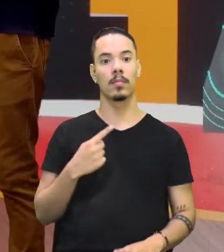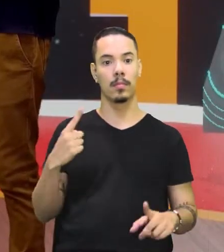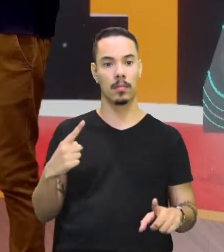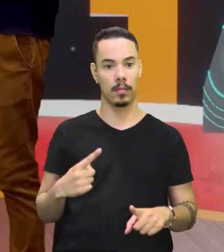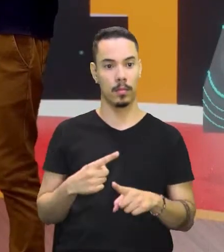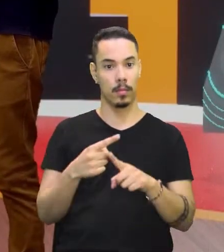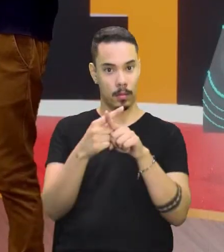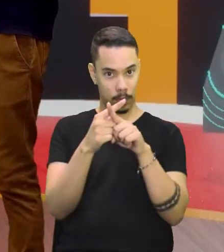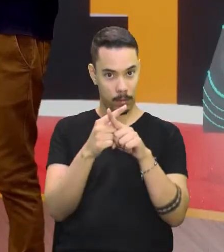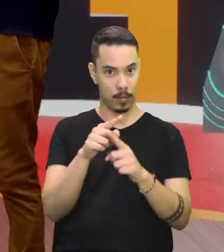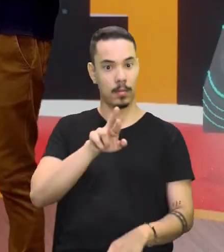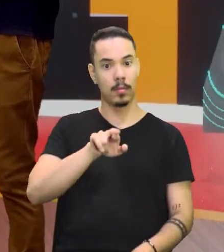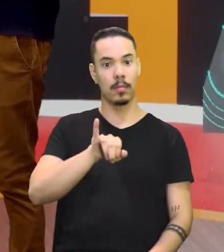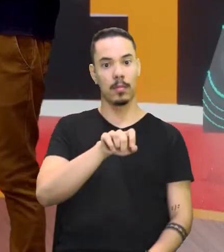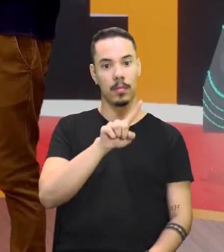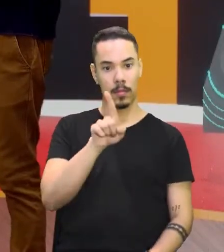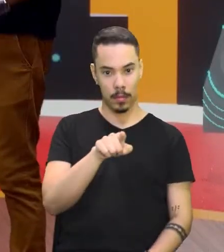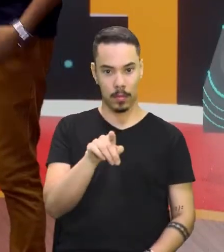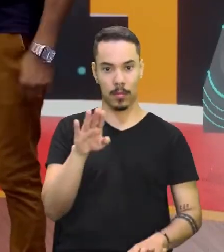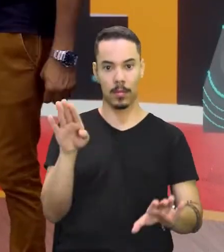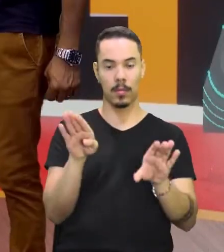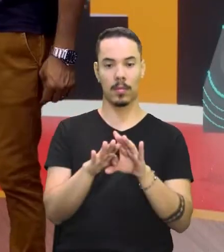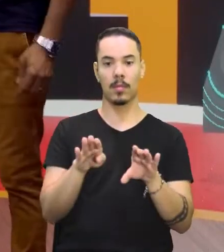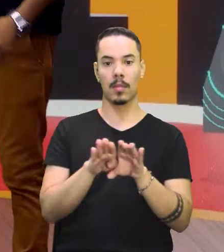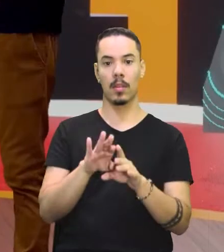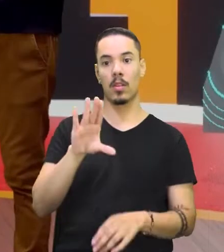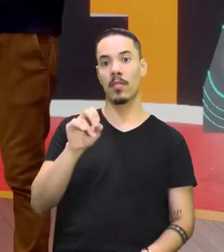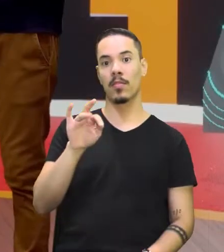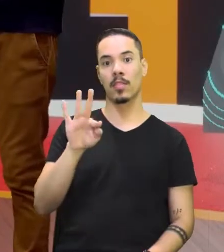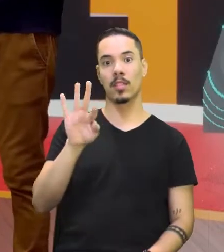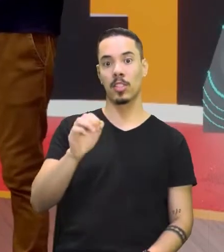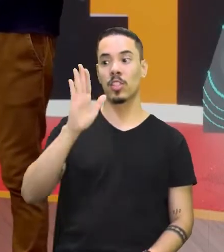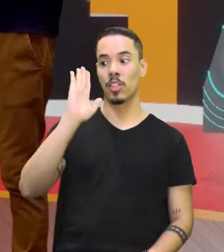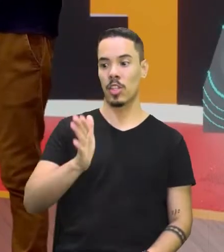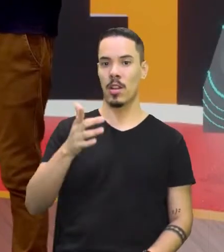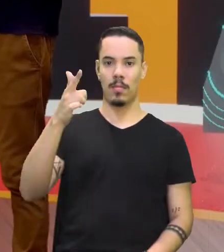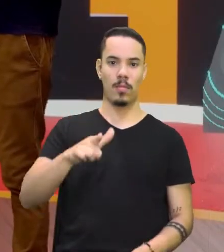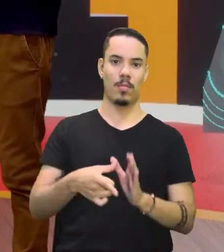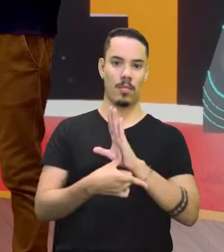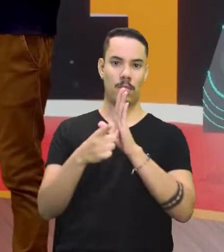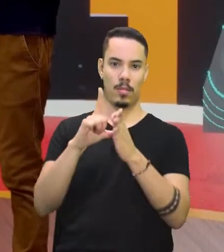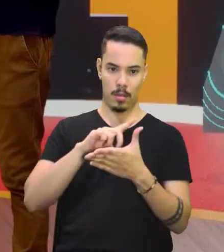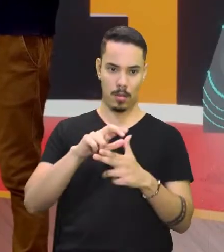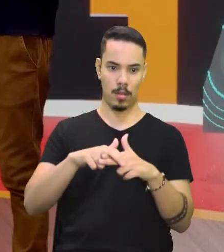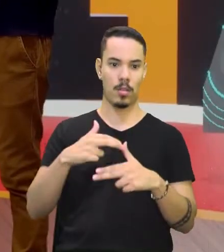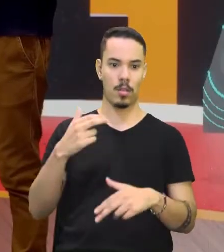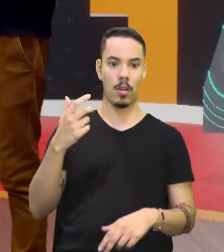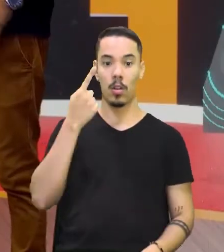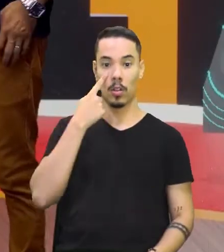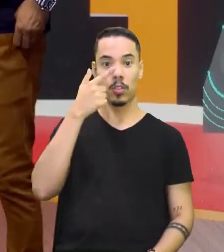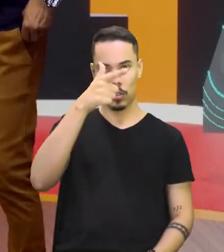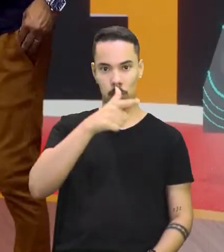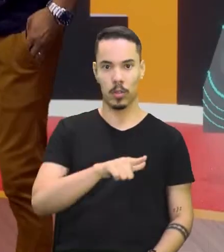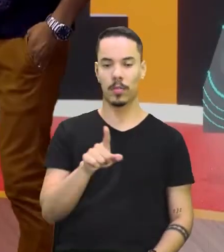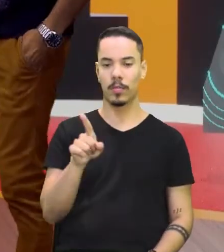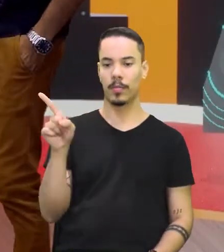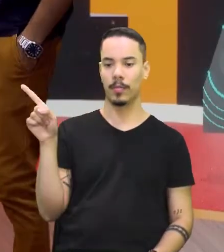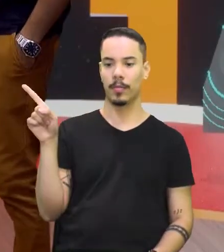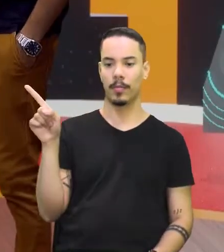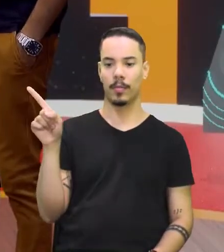divisor pelo coeficiente repetido. Esse que baixou. Isso. Então, vamos lá. Vamos colocar a nossa raiz de novo. Tudo. Todos os